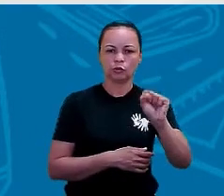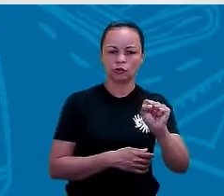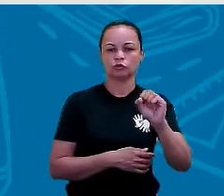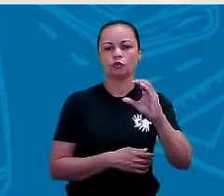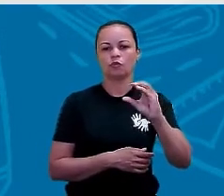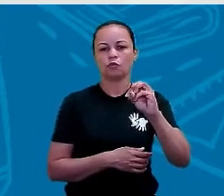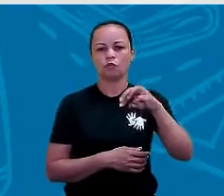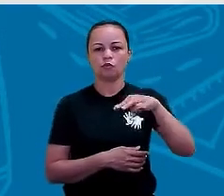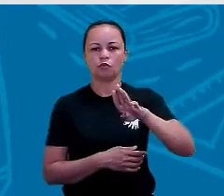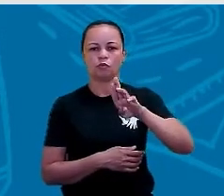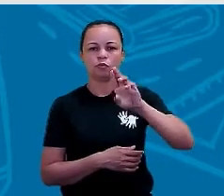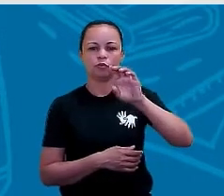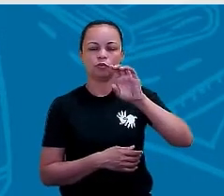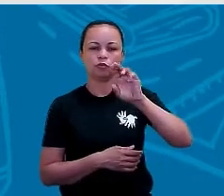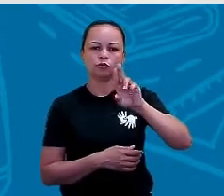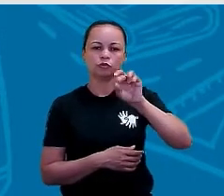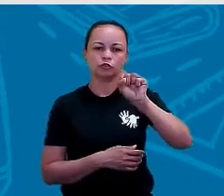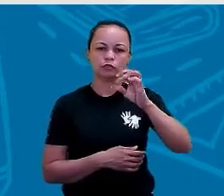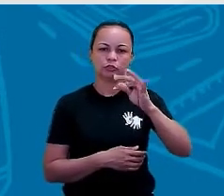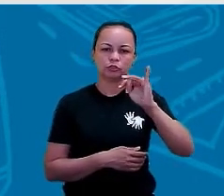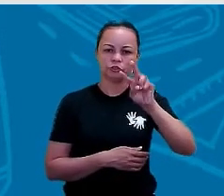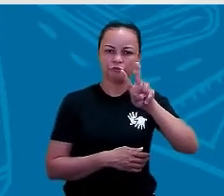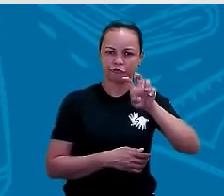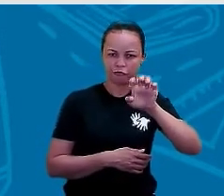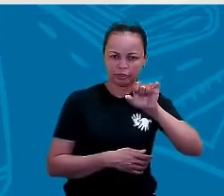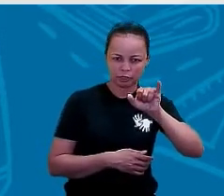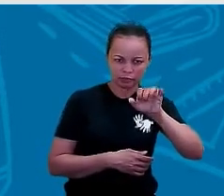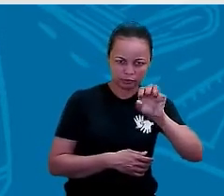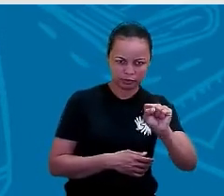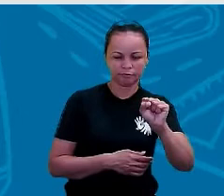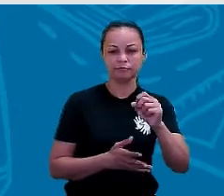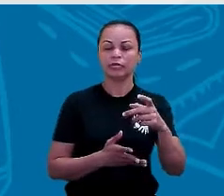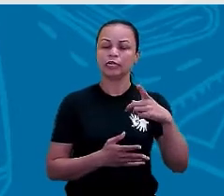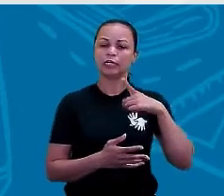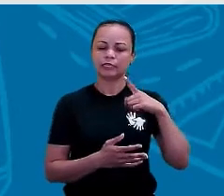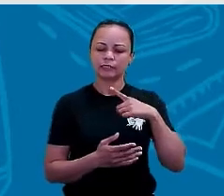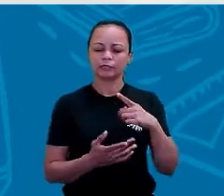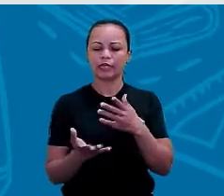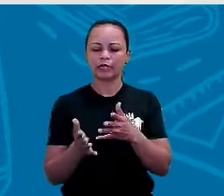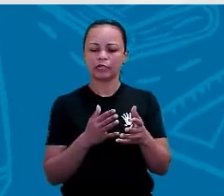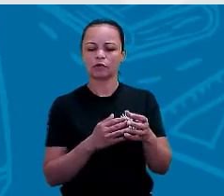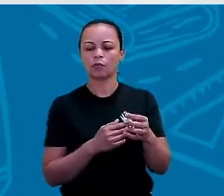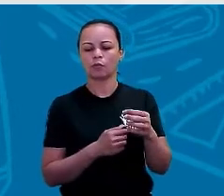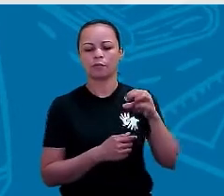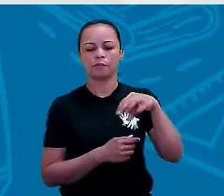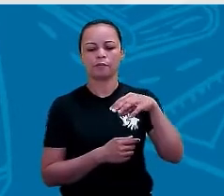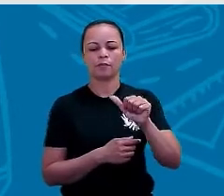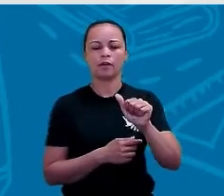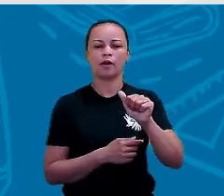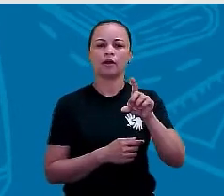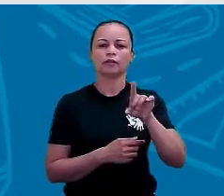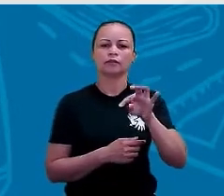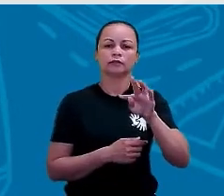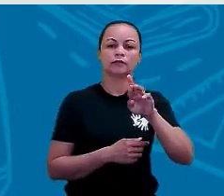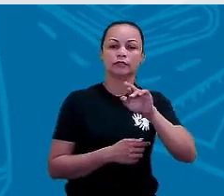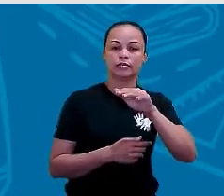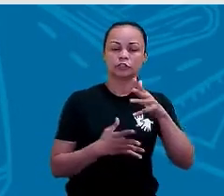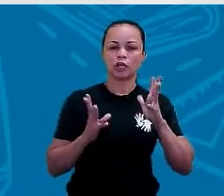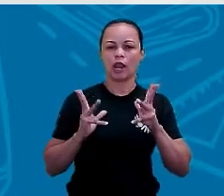biocombustíveis, que são aqueles combustíveis que têm uma matriz limpa, né? Diferentemente daqueles